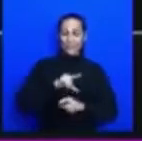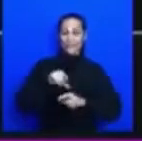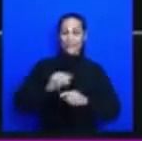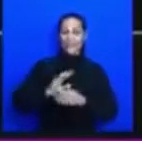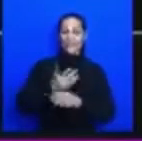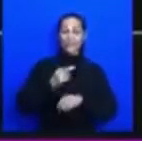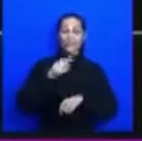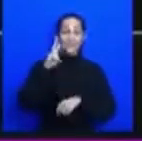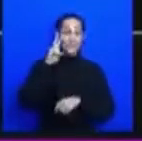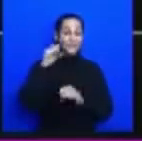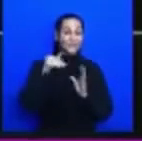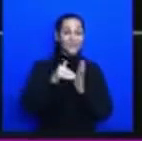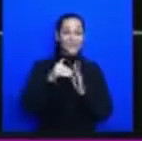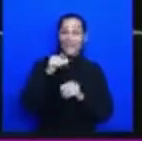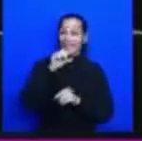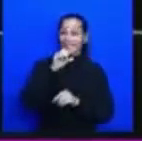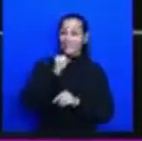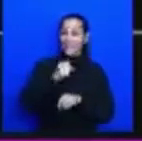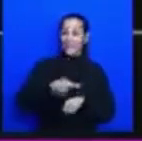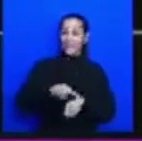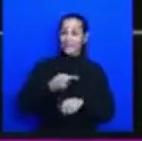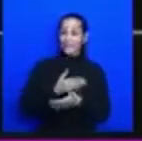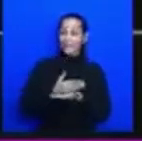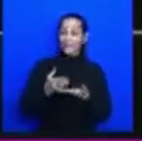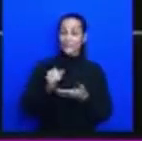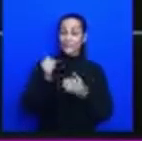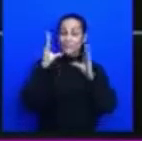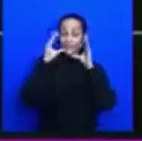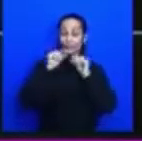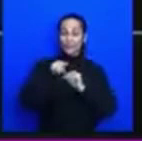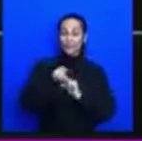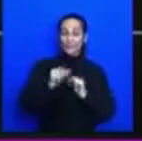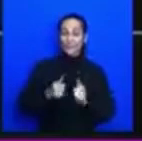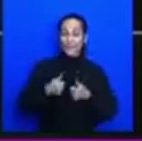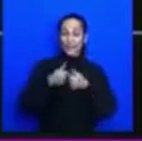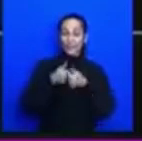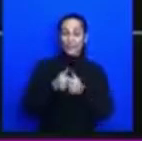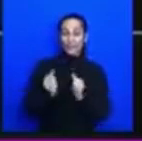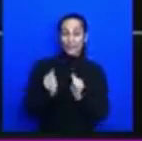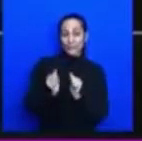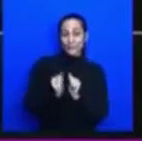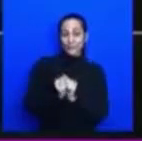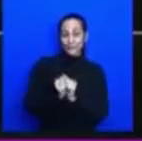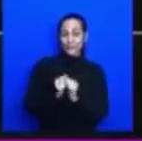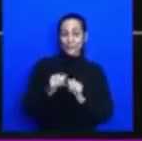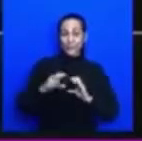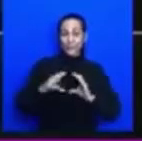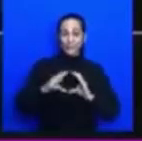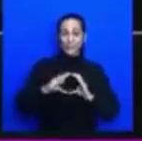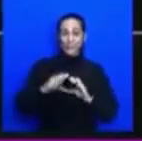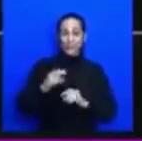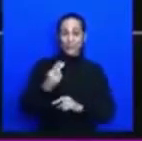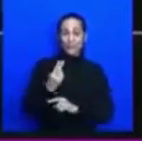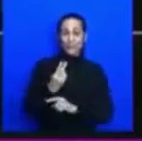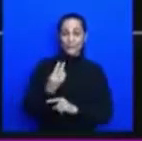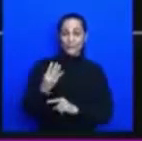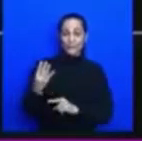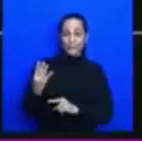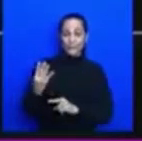Sorteio que acontece de segunda a sábado, sempre a partir das 8 horas da noite, você acompanha com a gente aqui. Número 24.